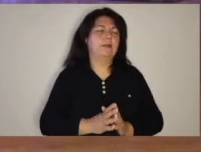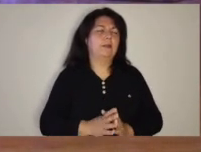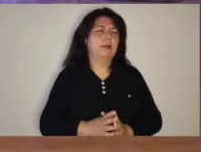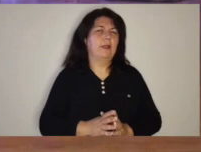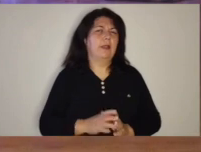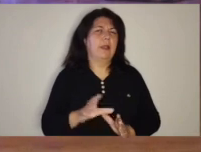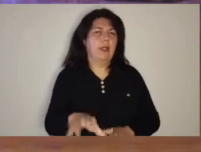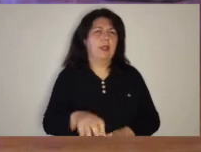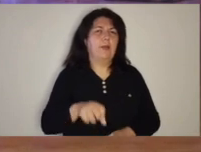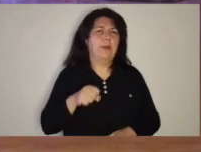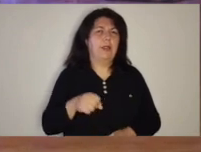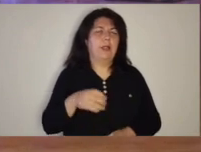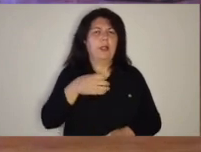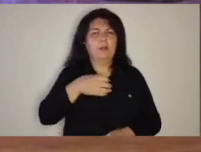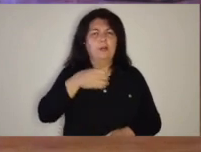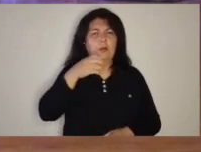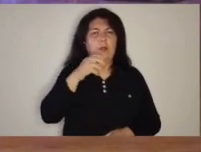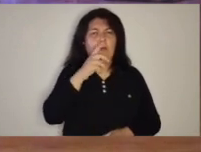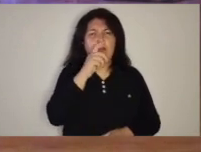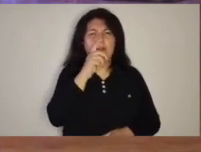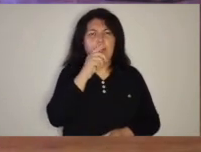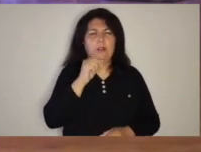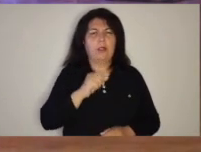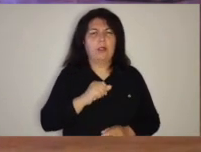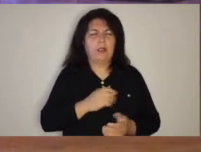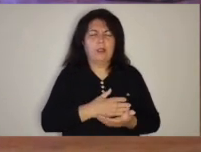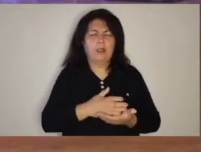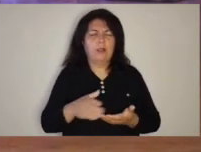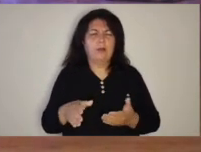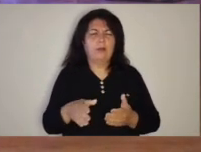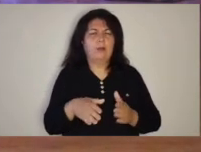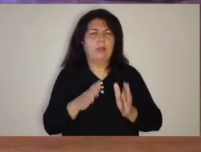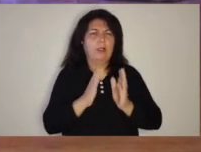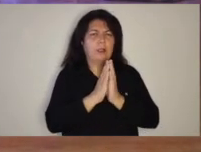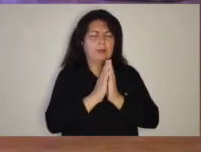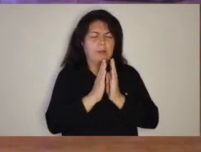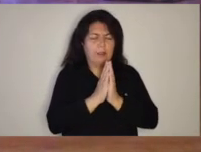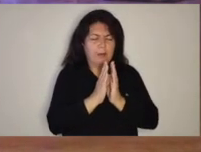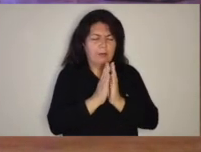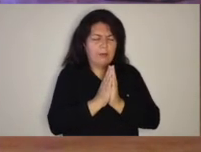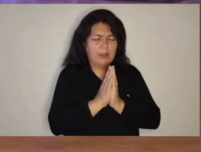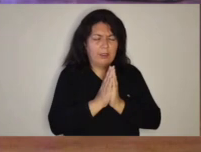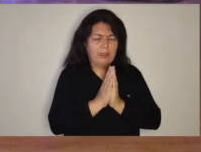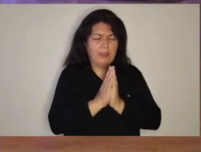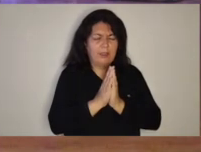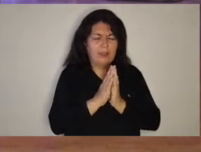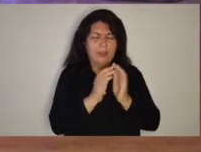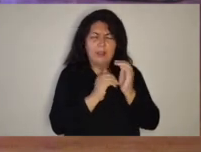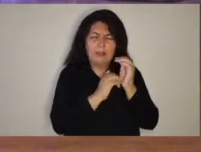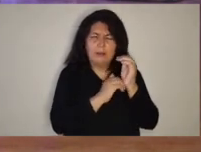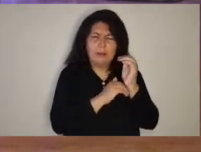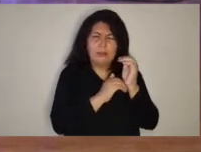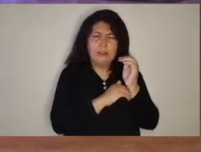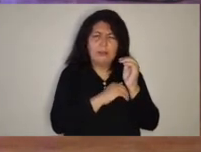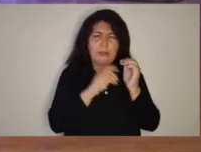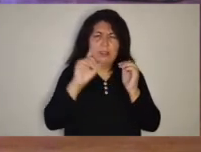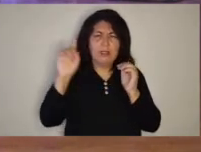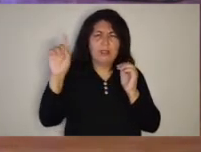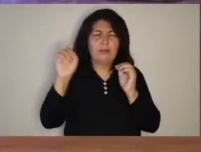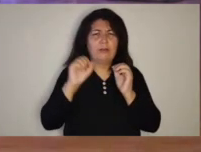orasse, eu fosse lá pegar minha água, orasse, e dedicasse ali 2 minutinhos para orar.